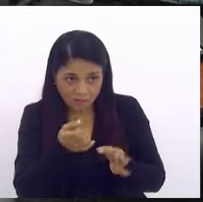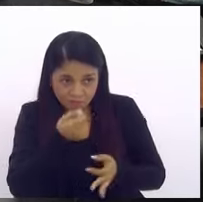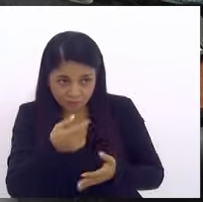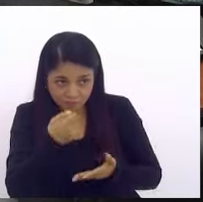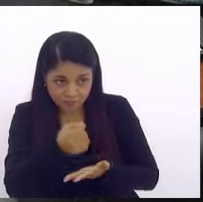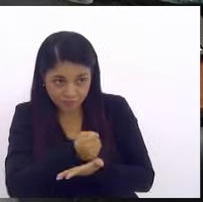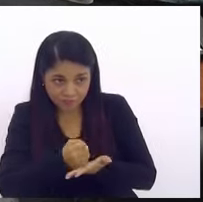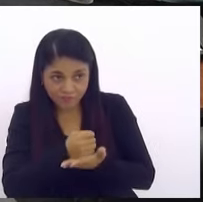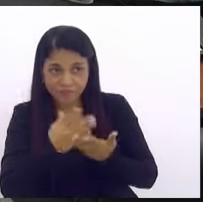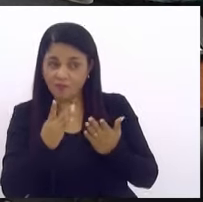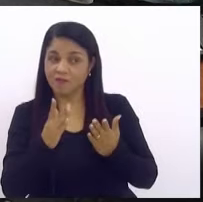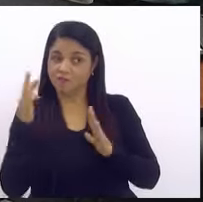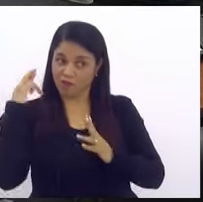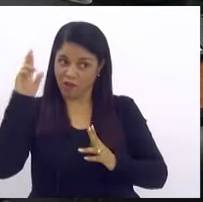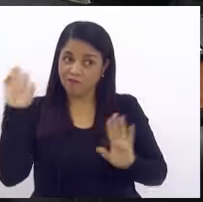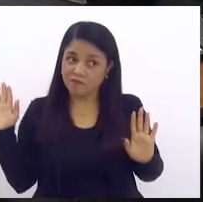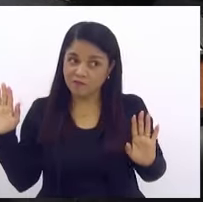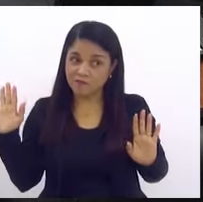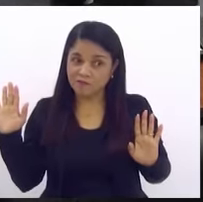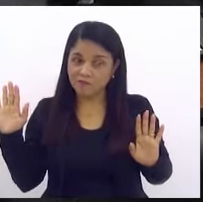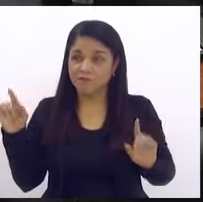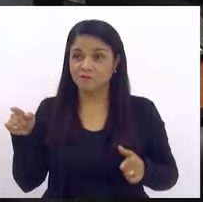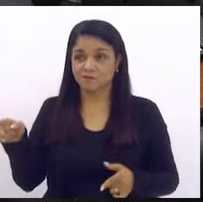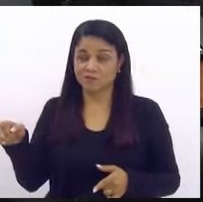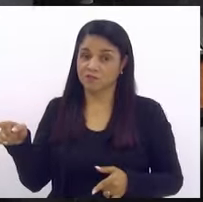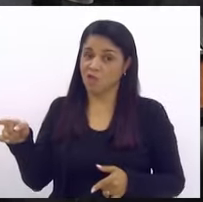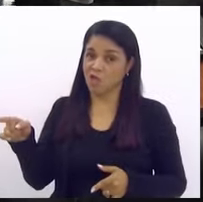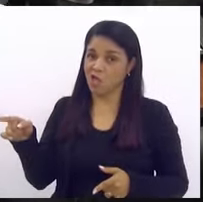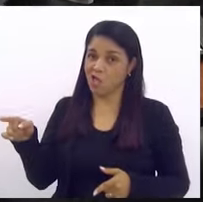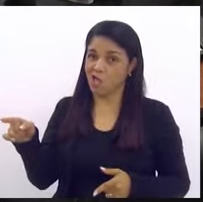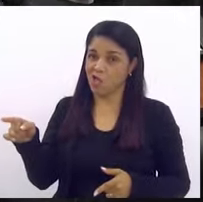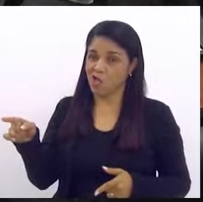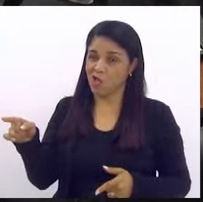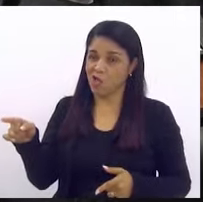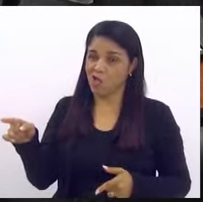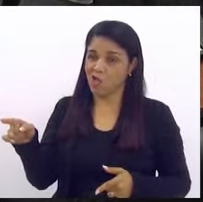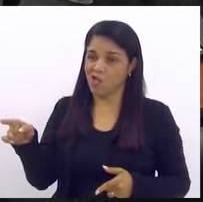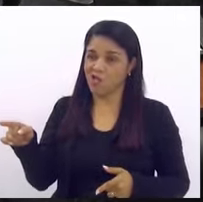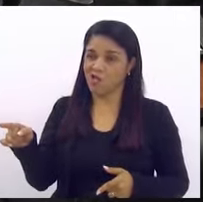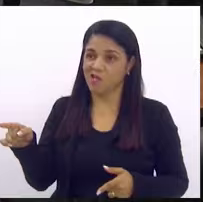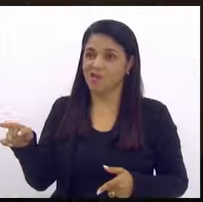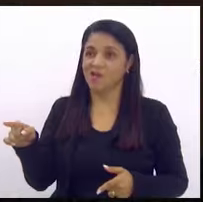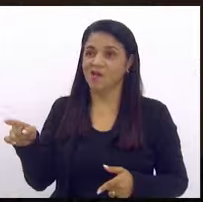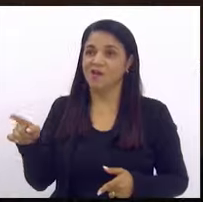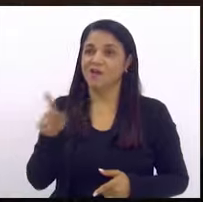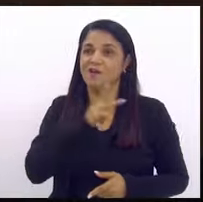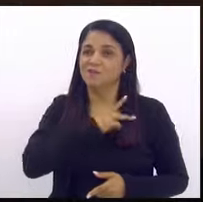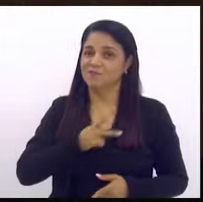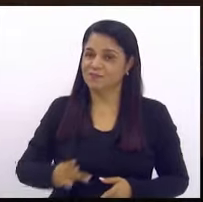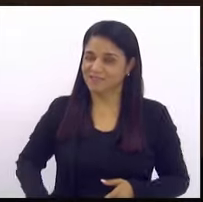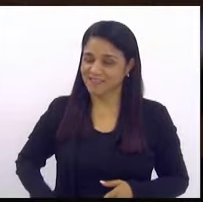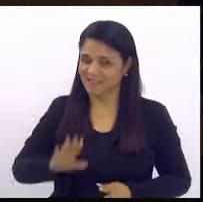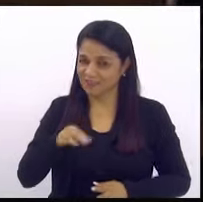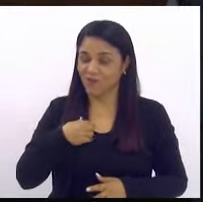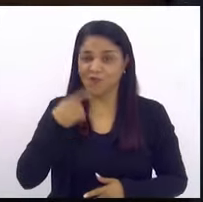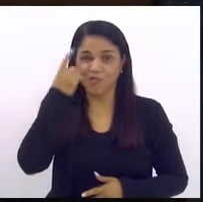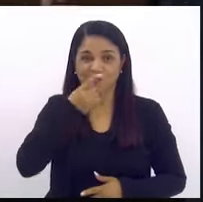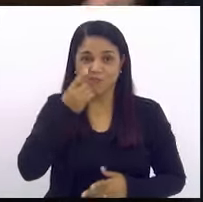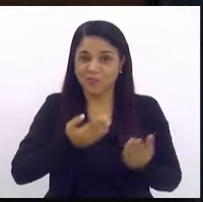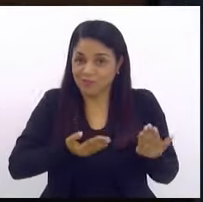Deus. Isso é armadilha de Jorginho, para Vossa Excelência. Senhor presidente, o mais jovem deputado da